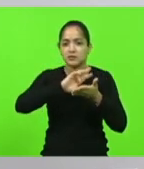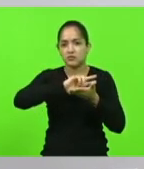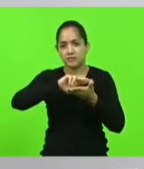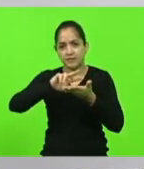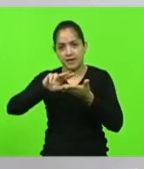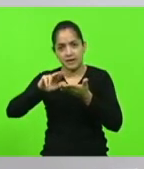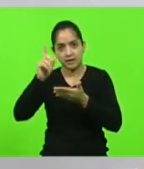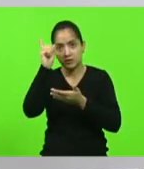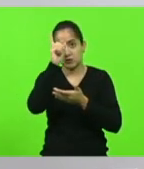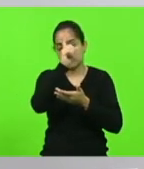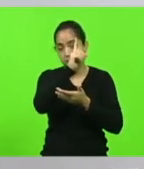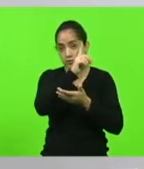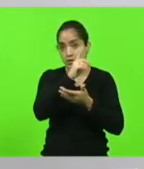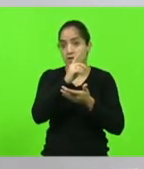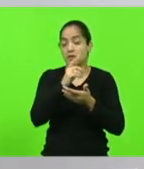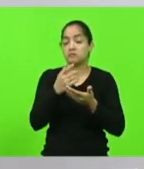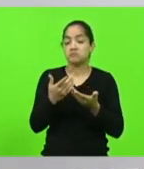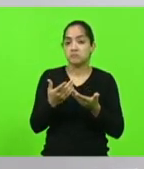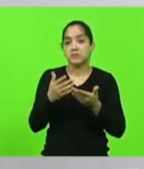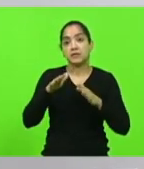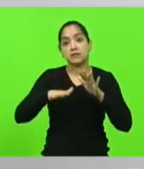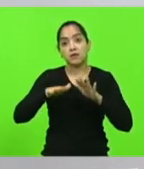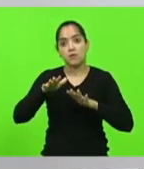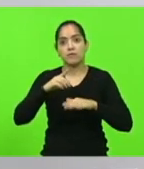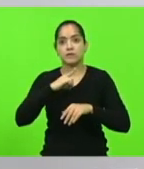que possam existir